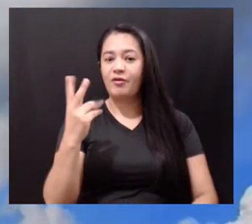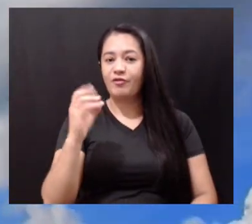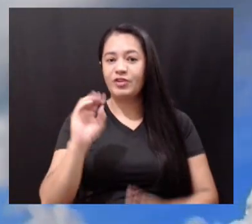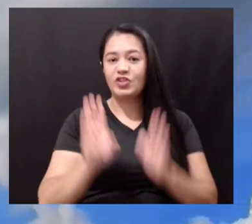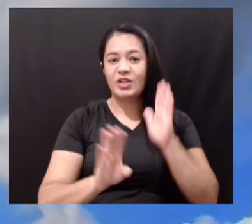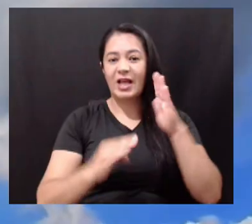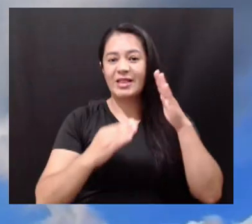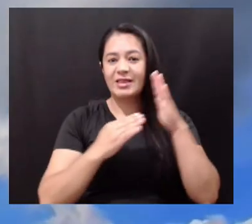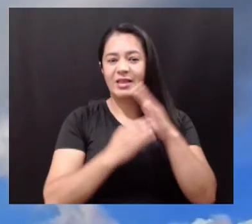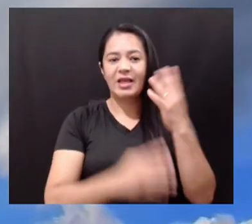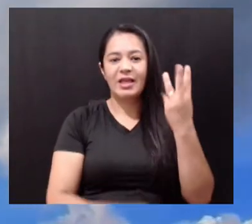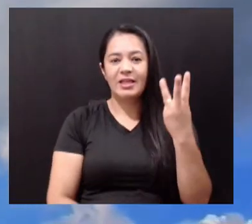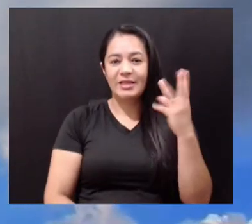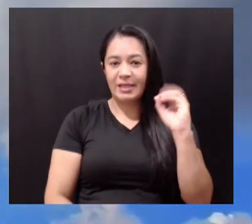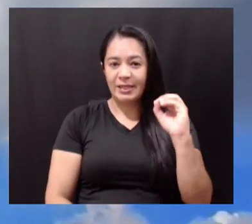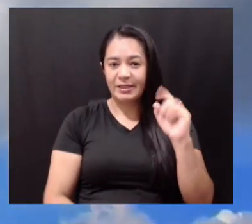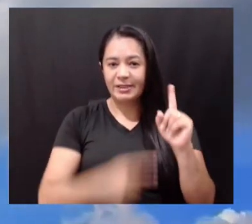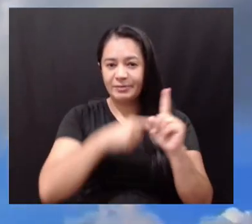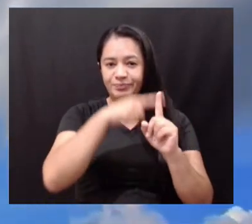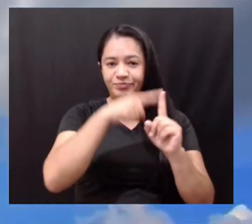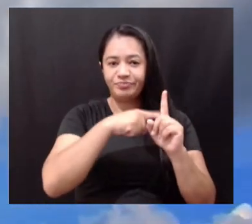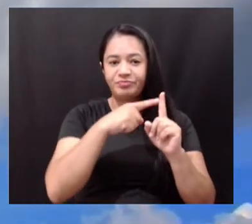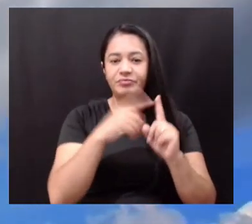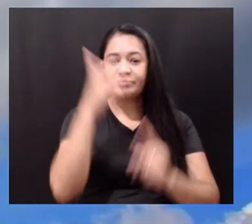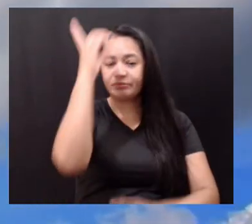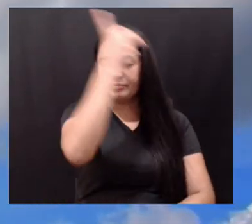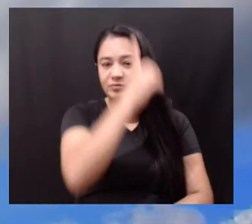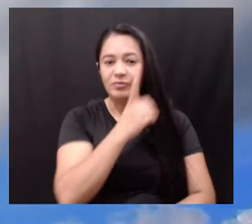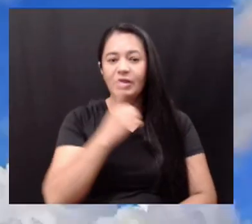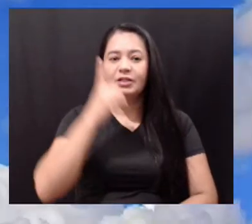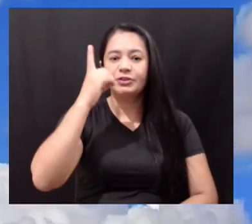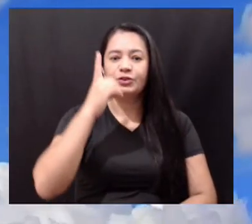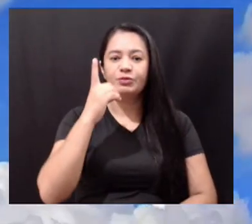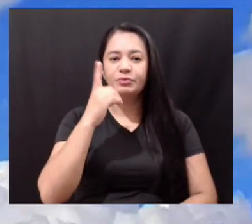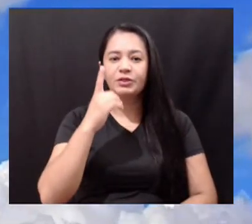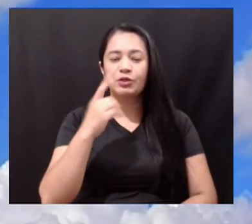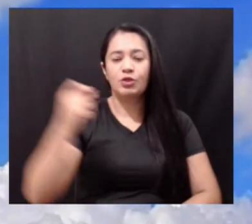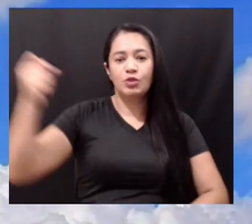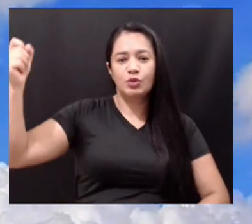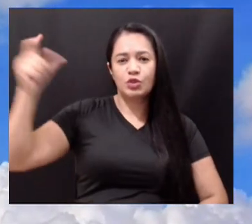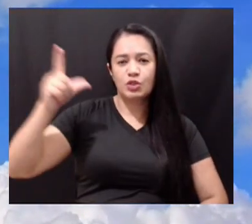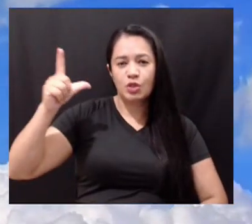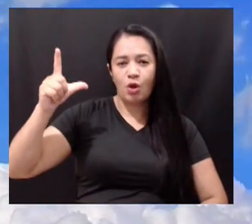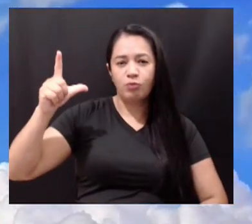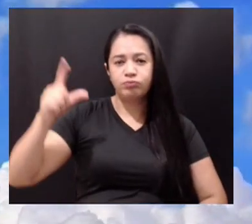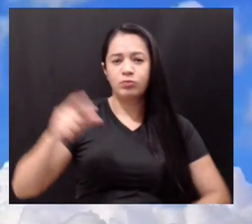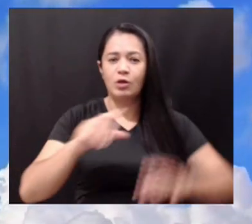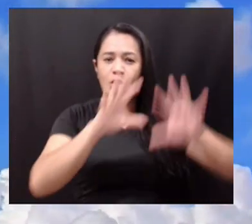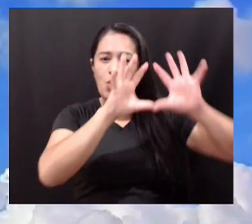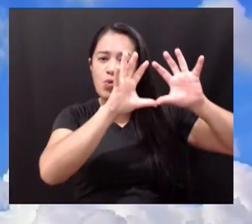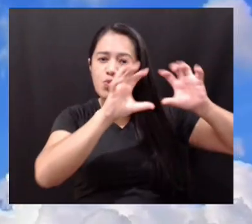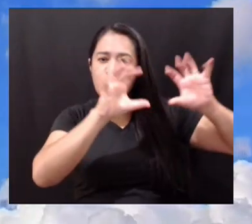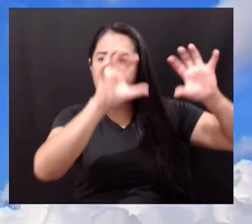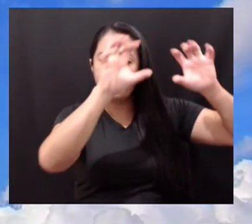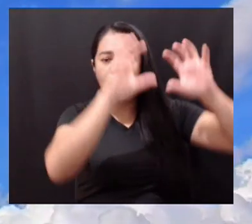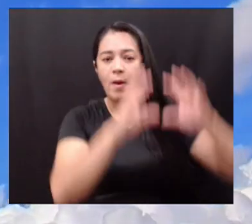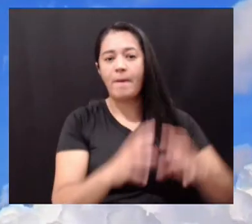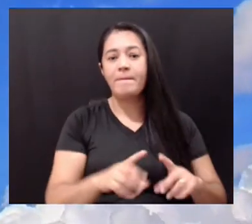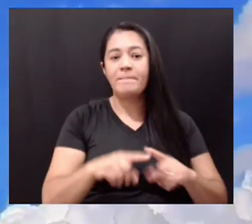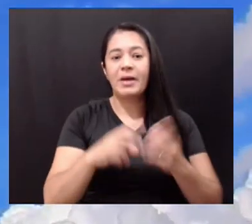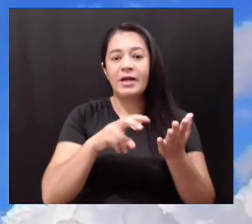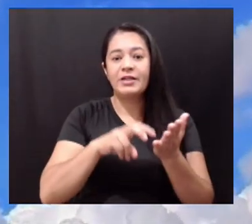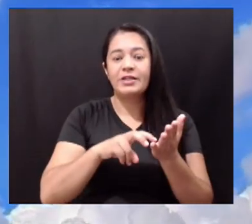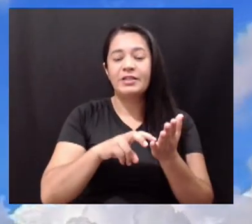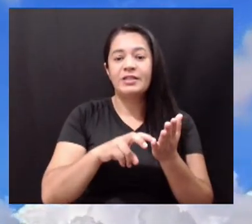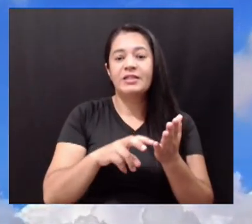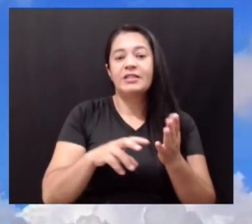graus. Domingo, previsão de tempo é com sol, muitas nuvens, né, de manhã, chuva forte à tarde. Olha só, em